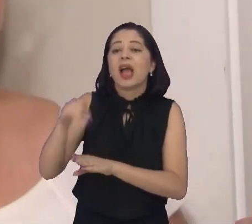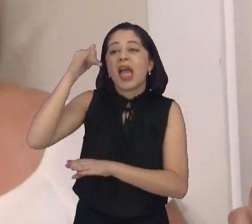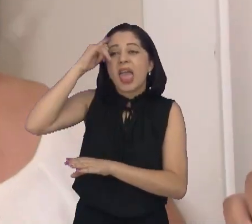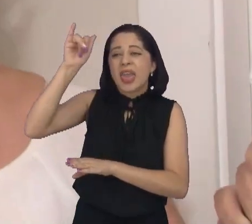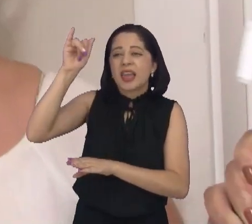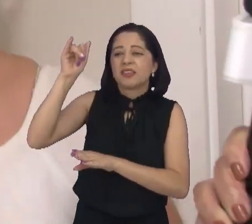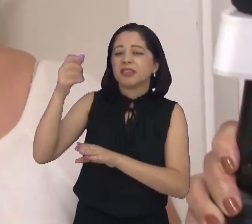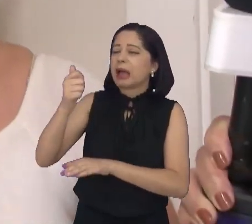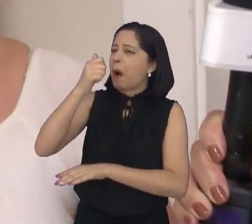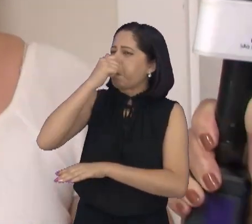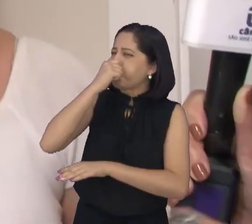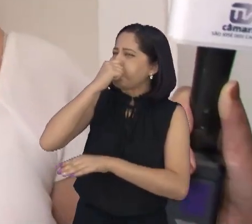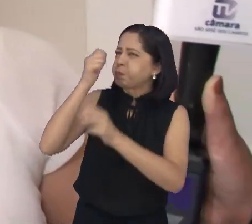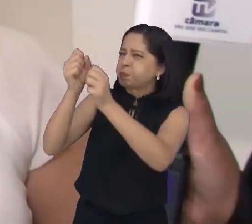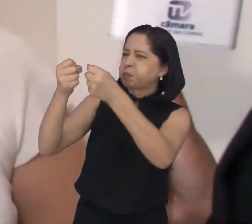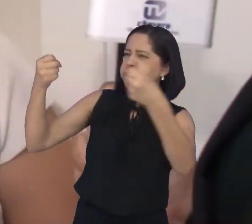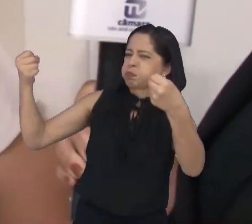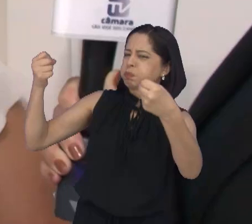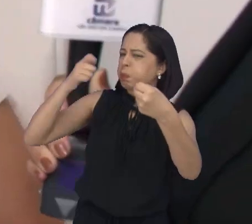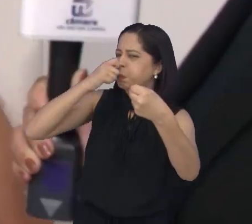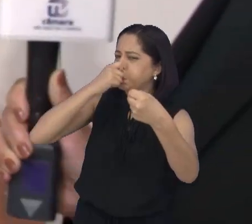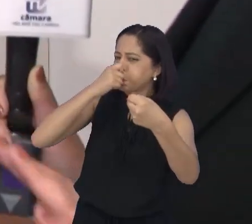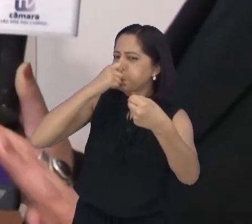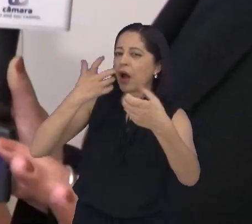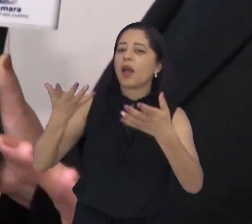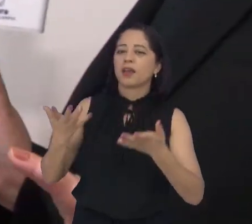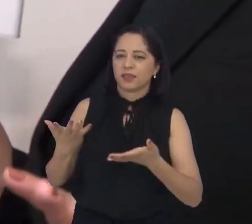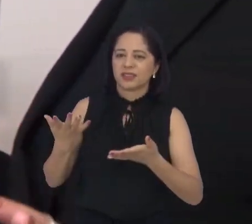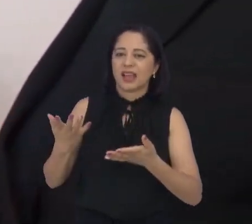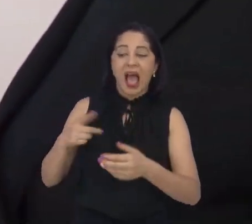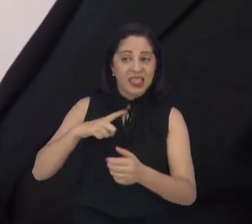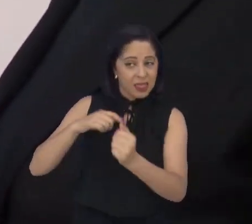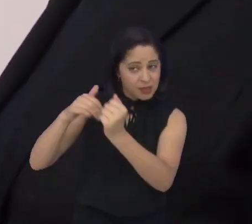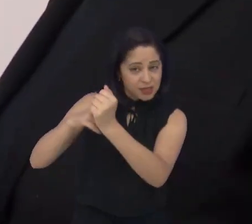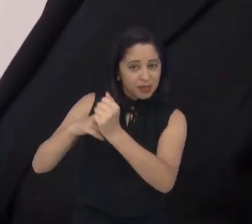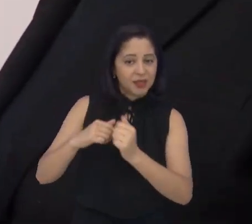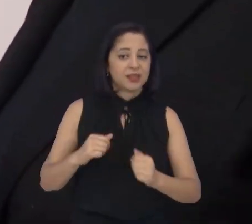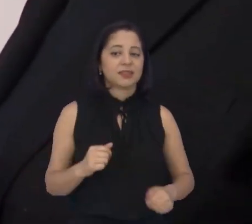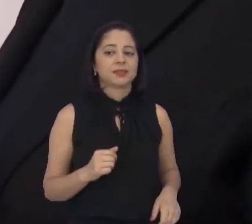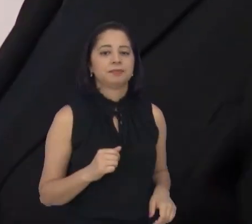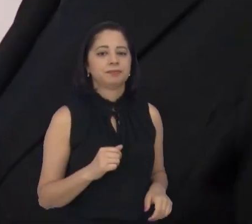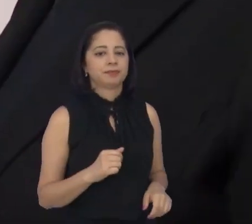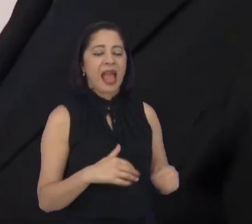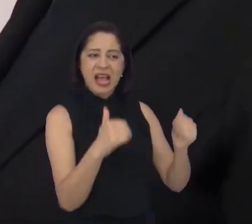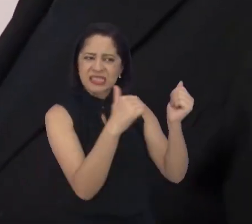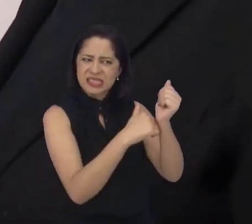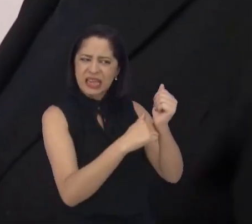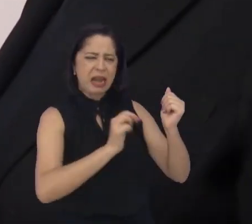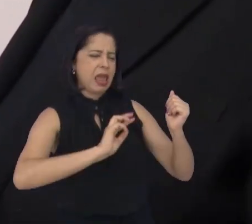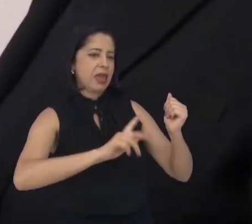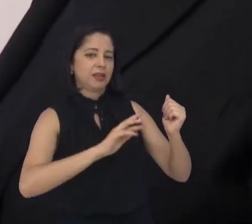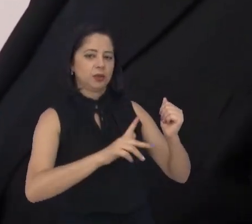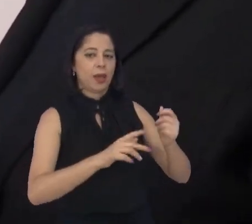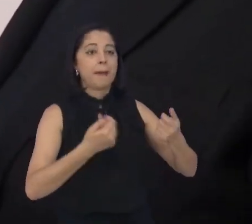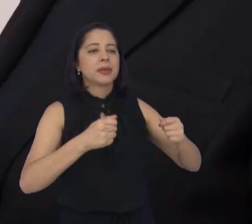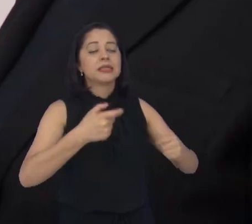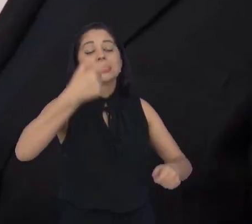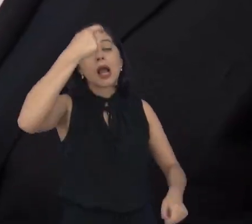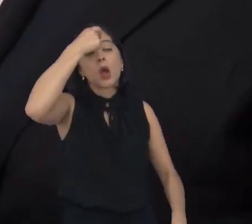em excesso, produtos em excesso? Tem algum segredinho? Não é um segredo, é bom